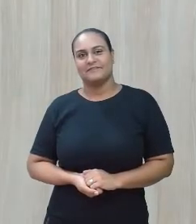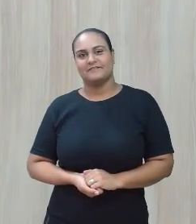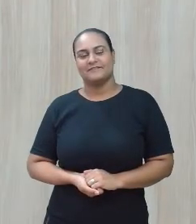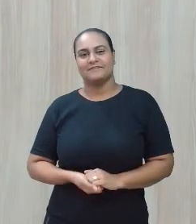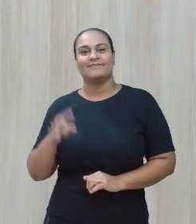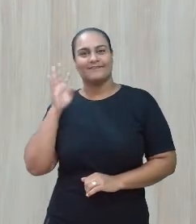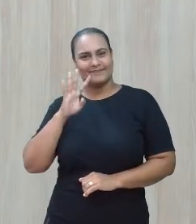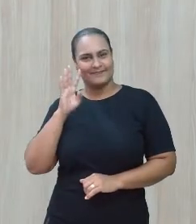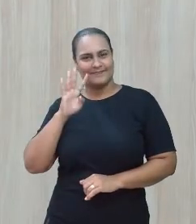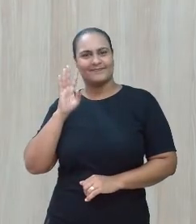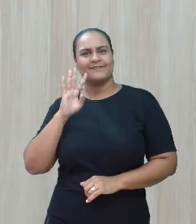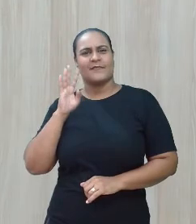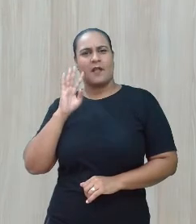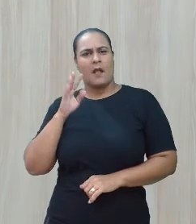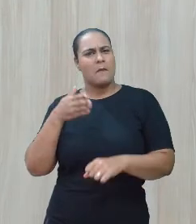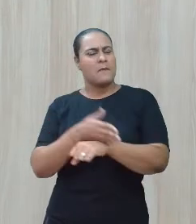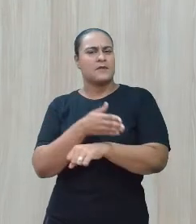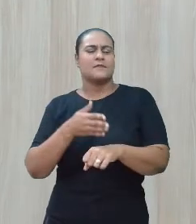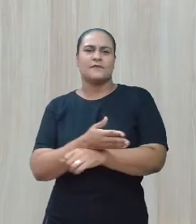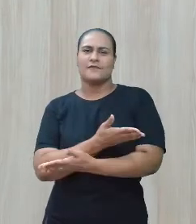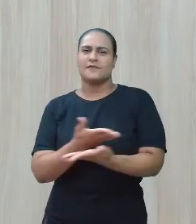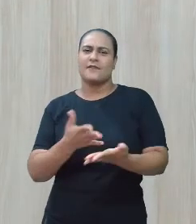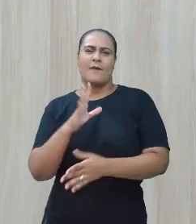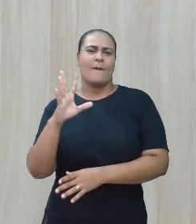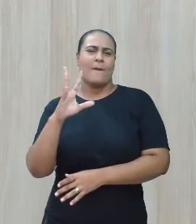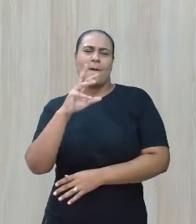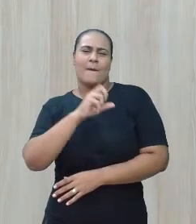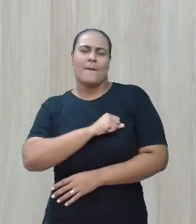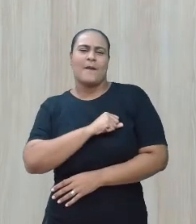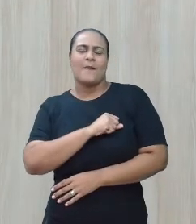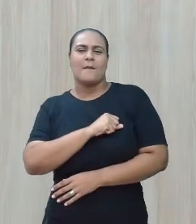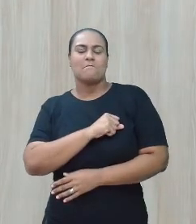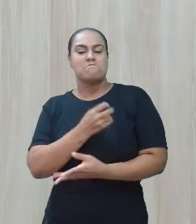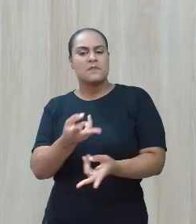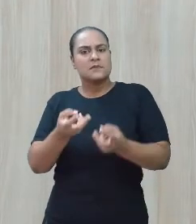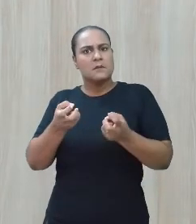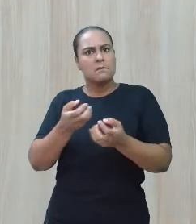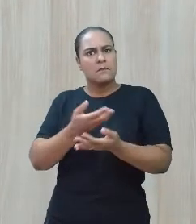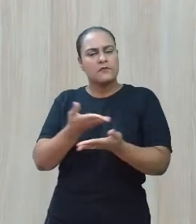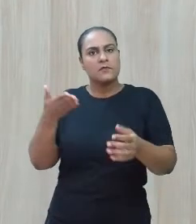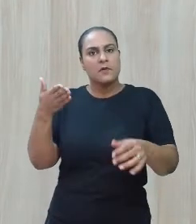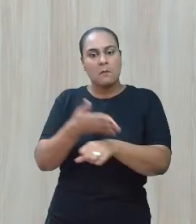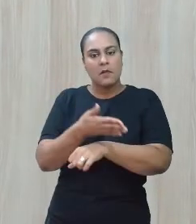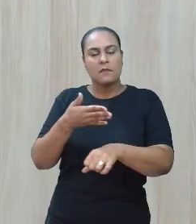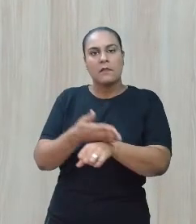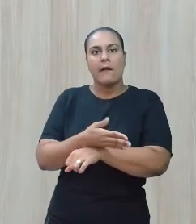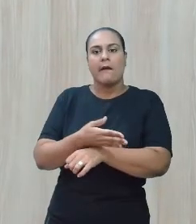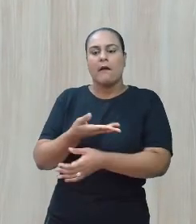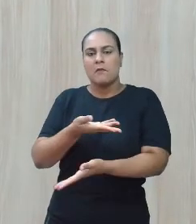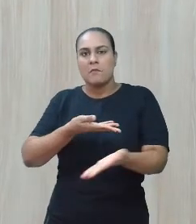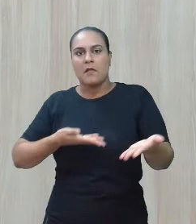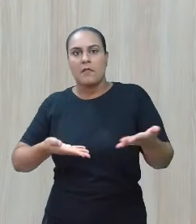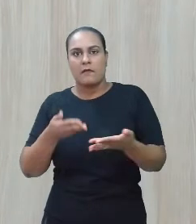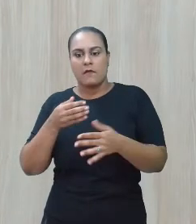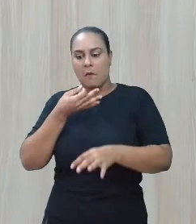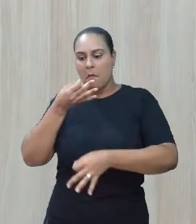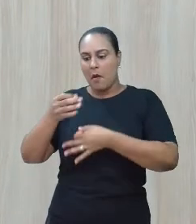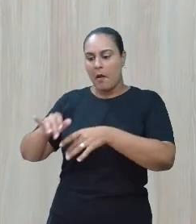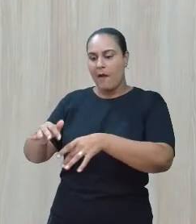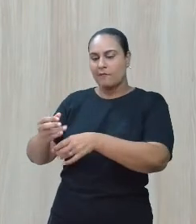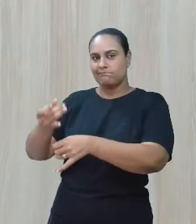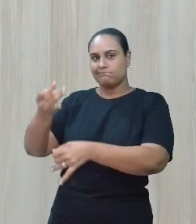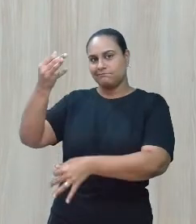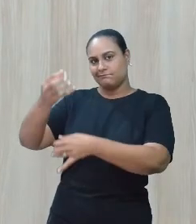Muito legal essa interação, gente. Eu amo ver vocês assim interagindo, não é? Respondendo no chat. Continuem aí